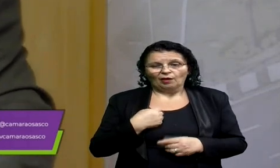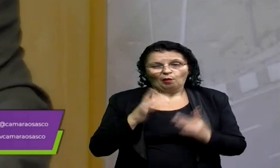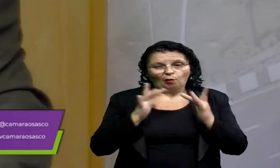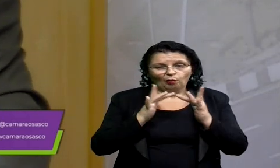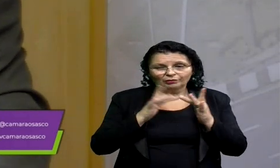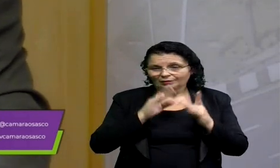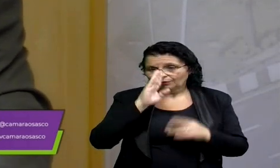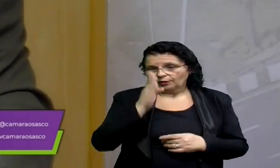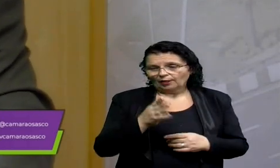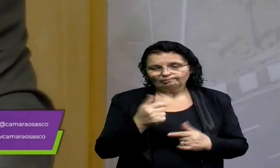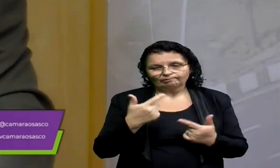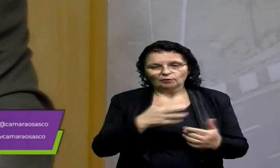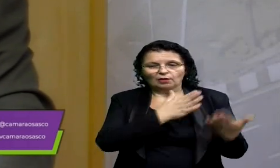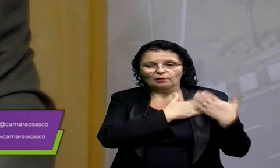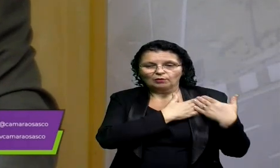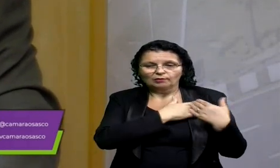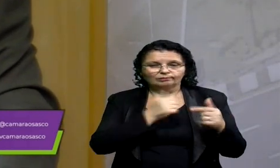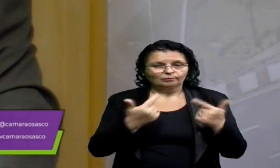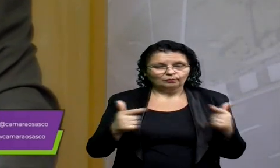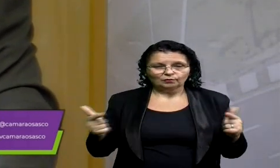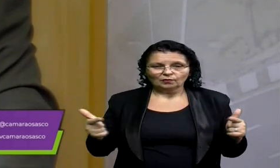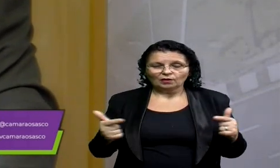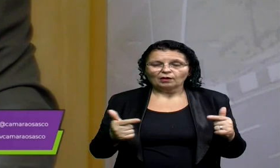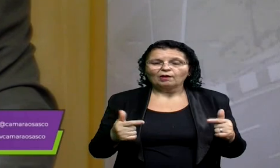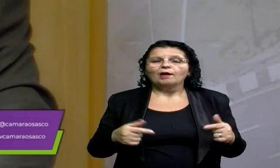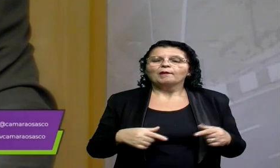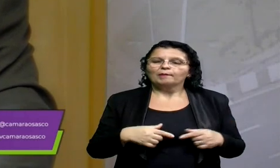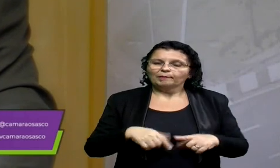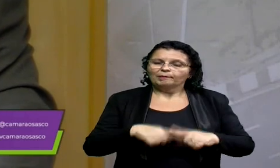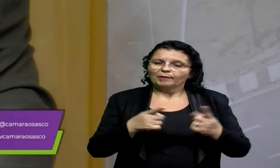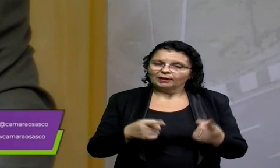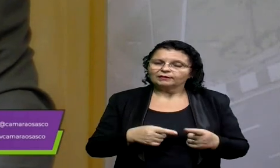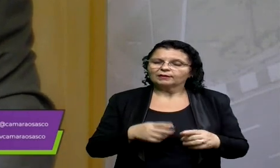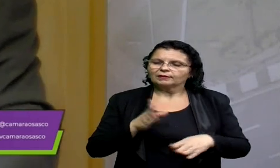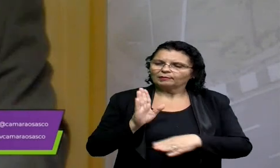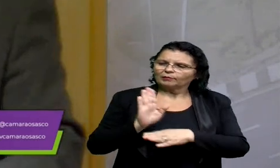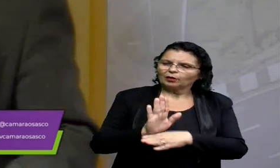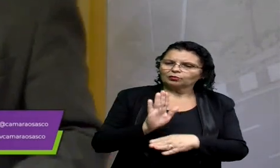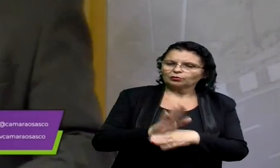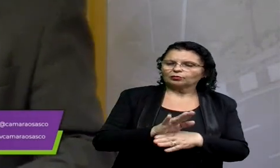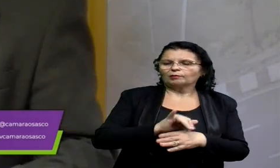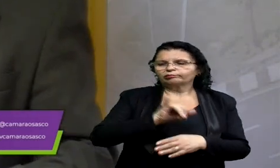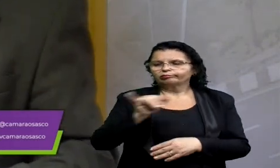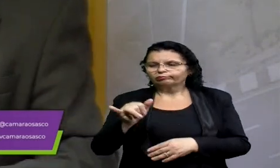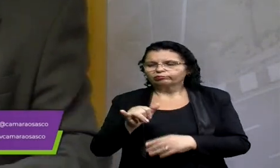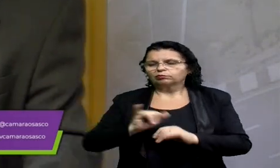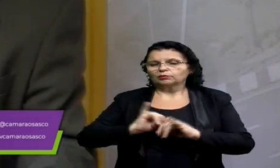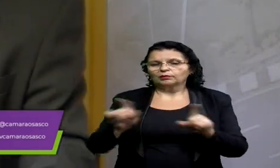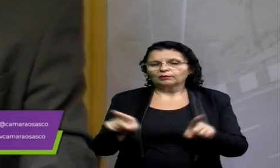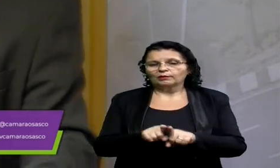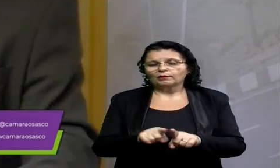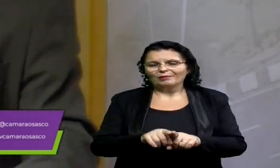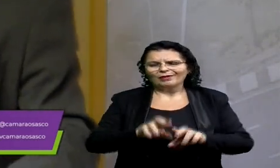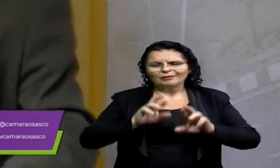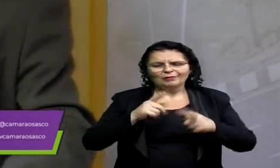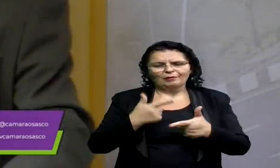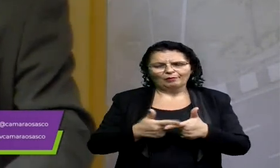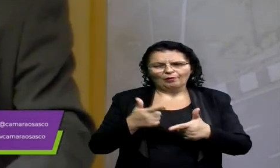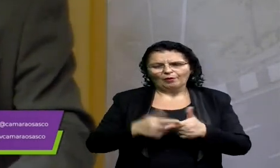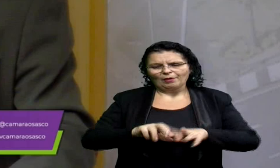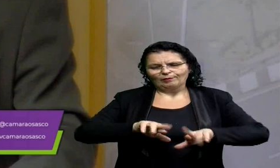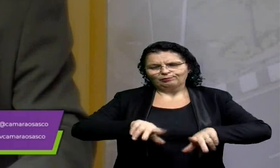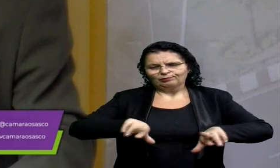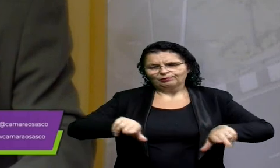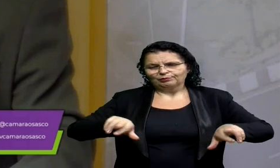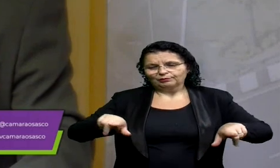do o responsável lá hoje mas o Josué tem me ajudado muito mas mesmo assim eh nós temos tido diversos problemas de vazamento